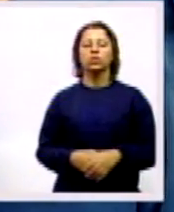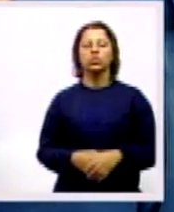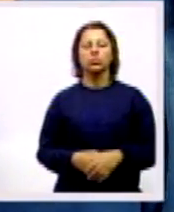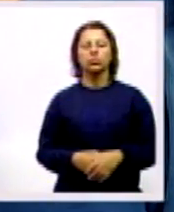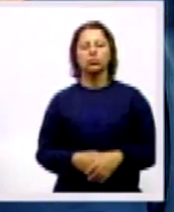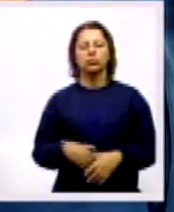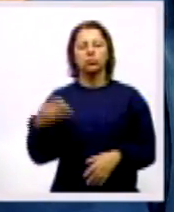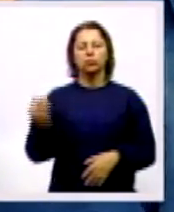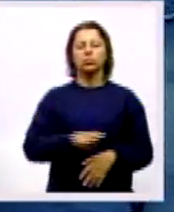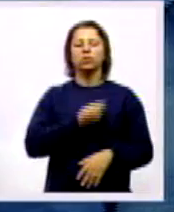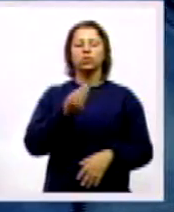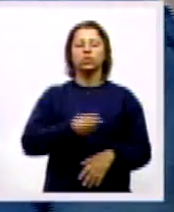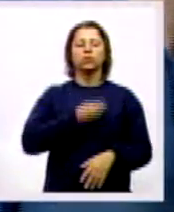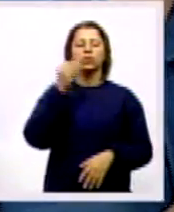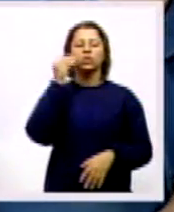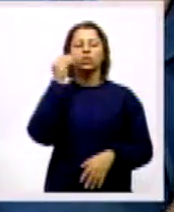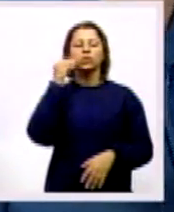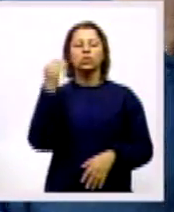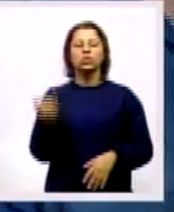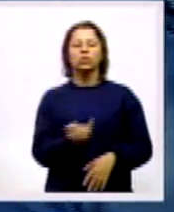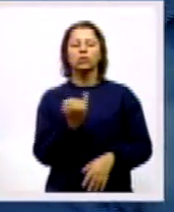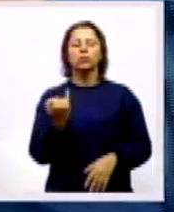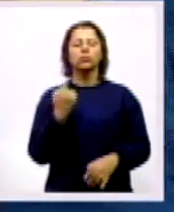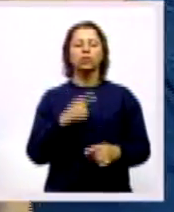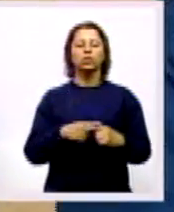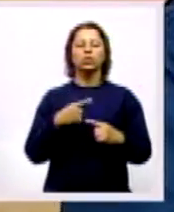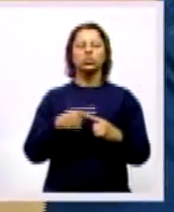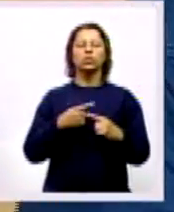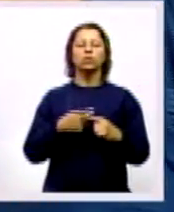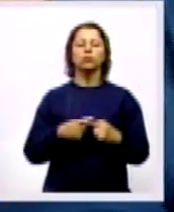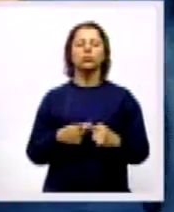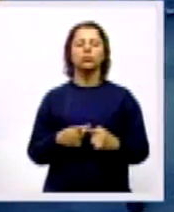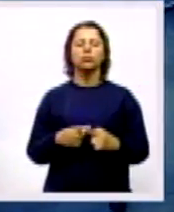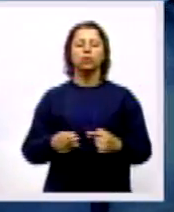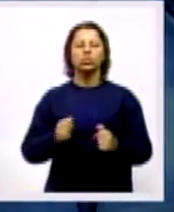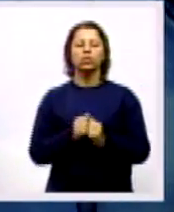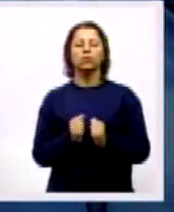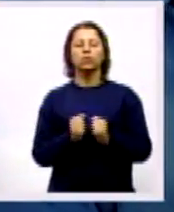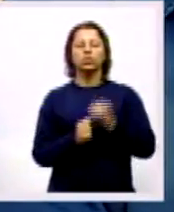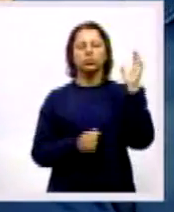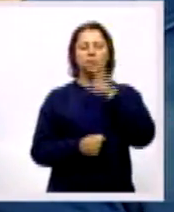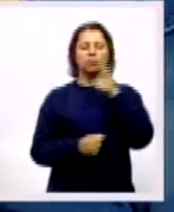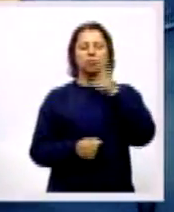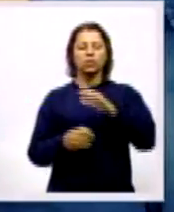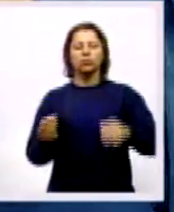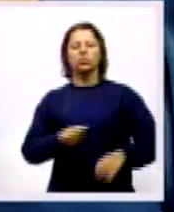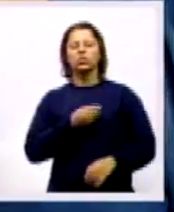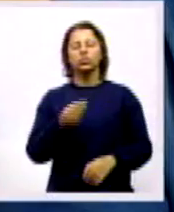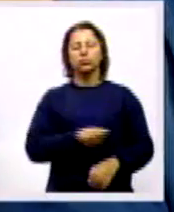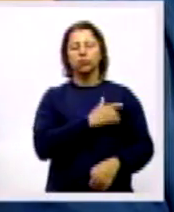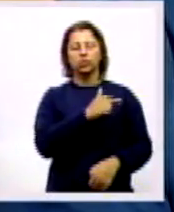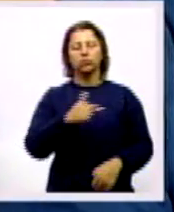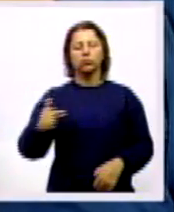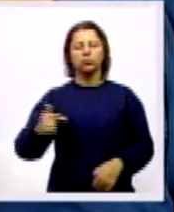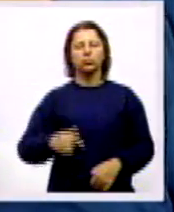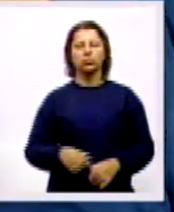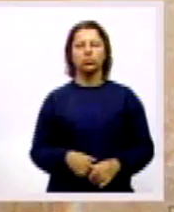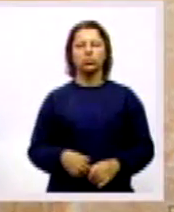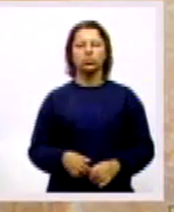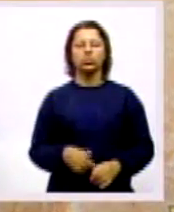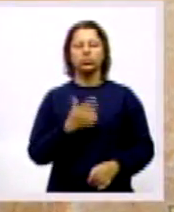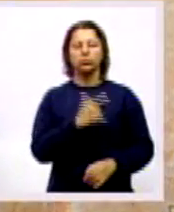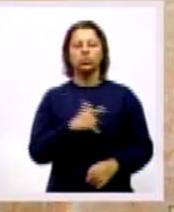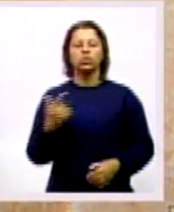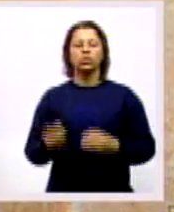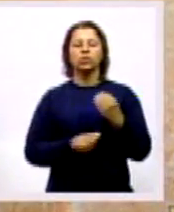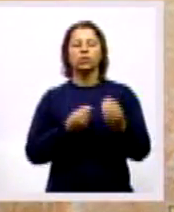eu vivi uma experiência interessante, porque com essa correria toda que eu vivi essa semana, eu não tinha